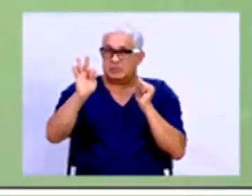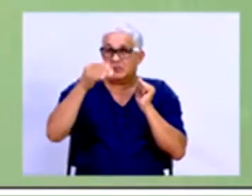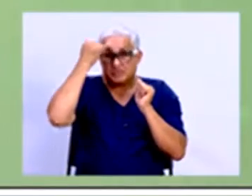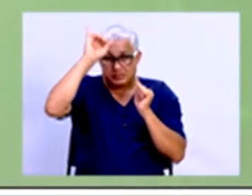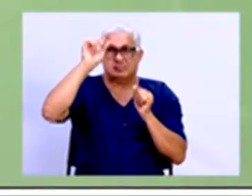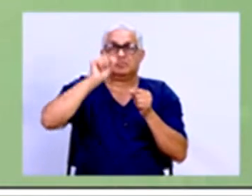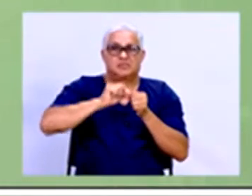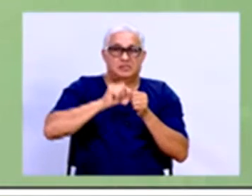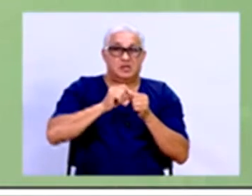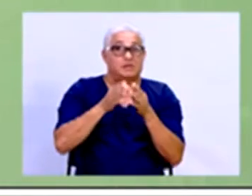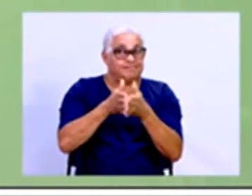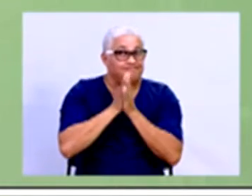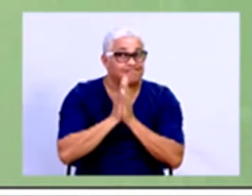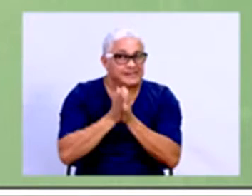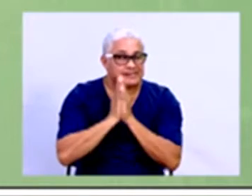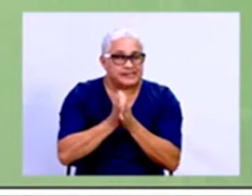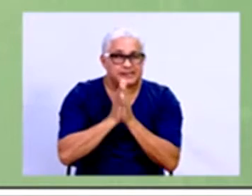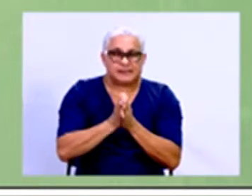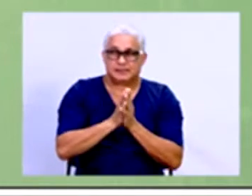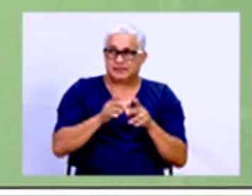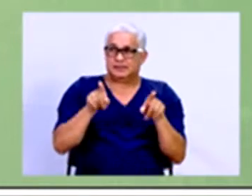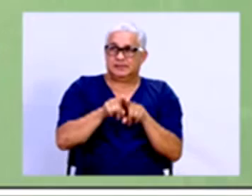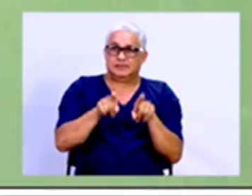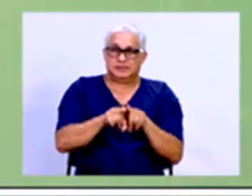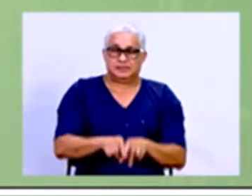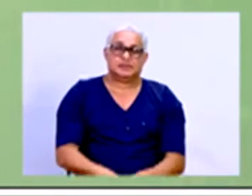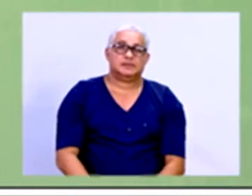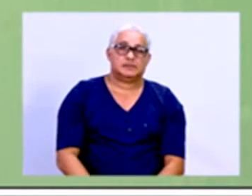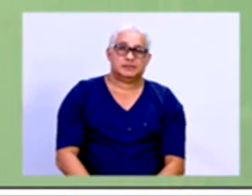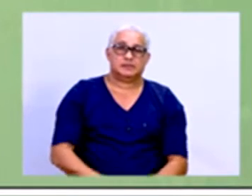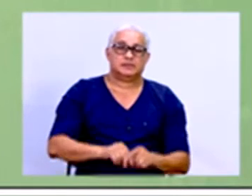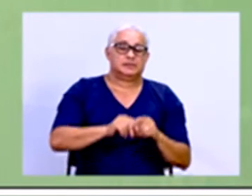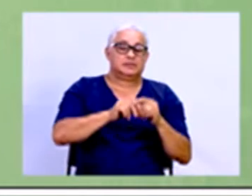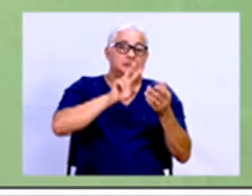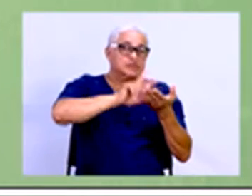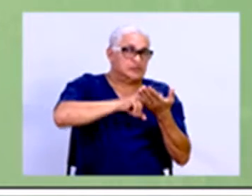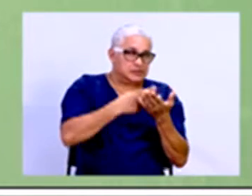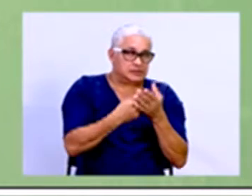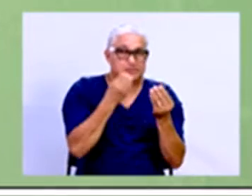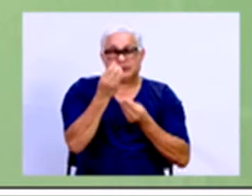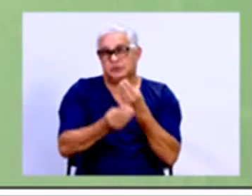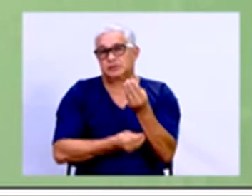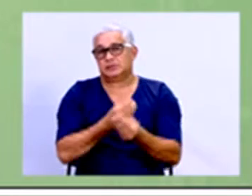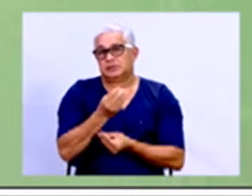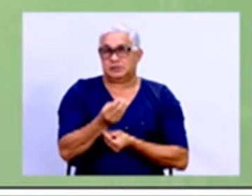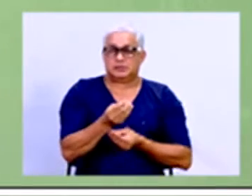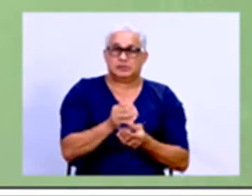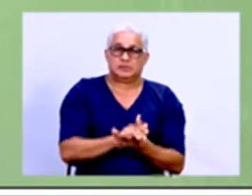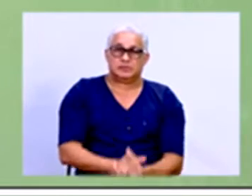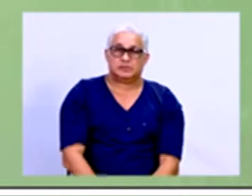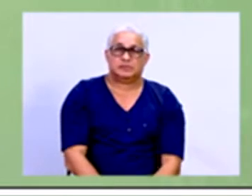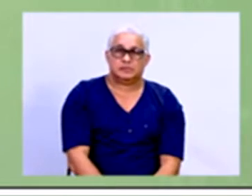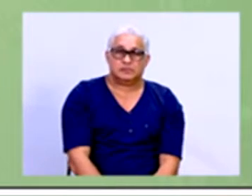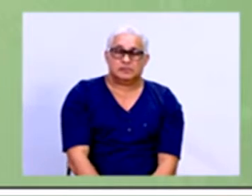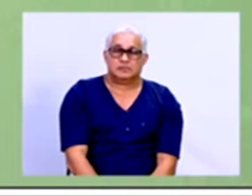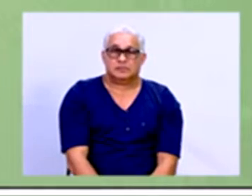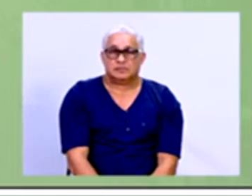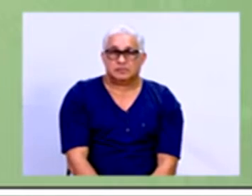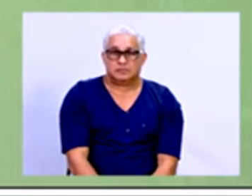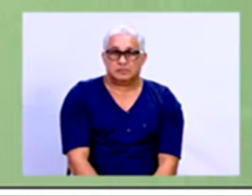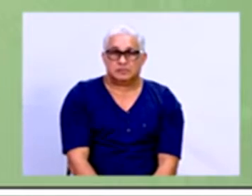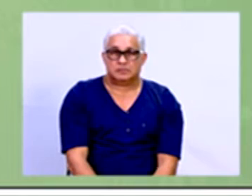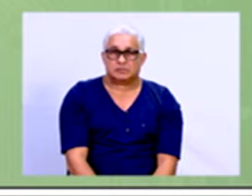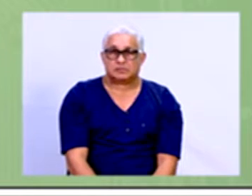favor. Tá? E ele é traduzido da seguinte forma, né? Ele é passado da seguinte forma, através